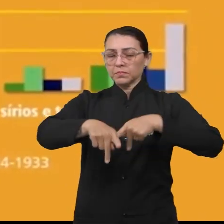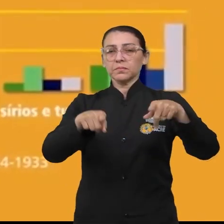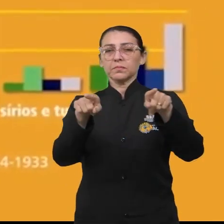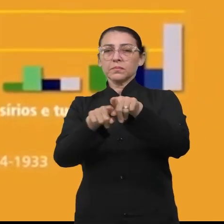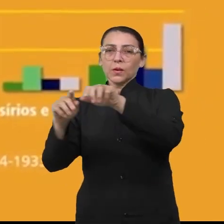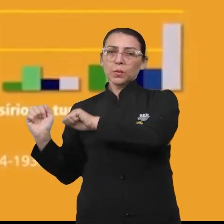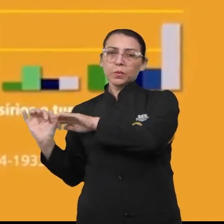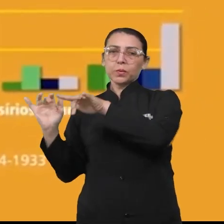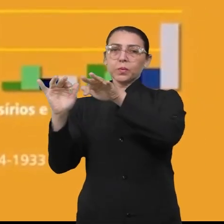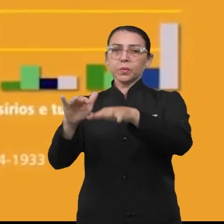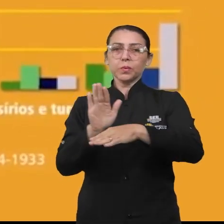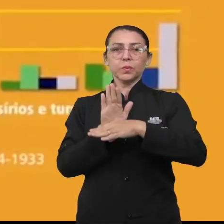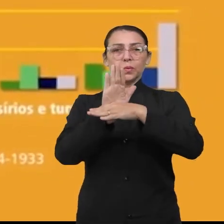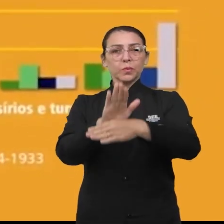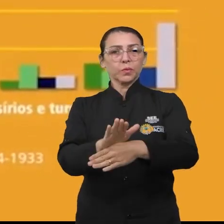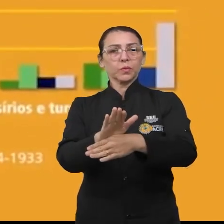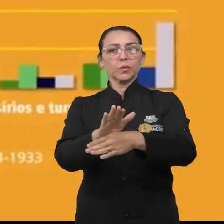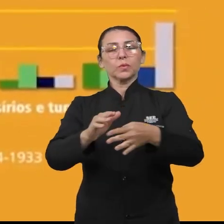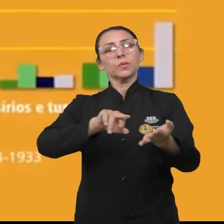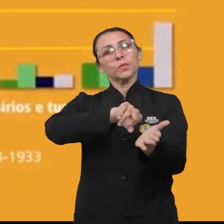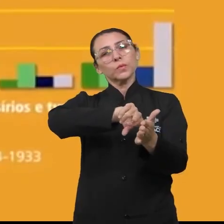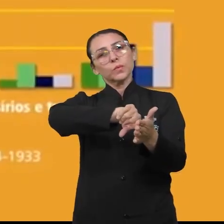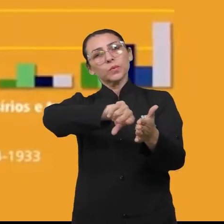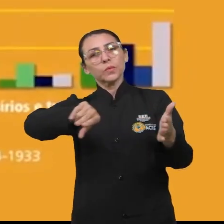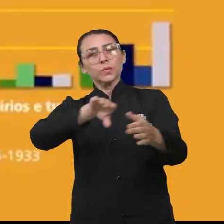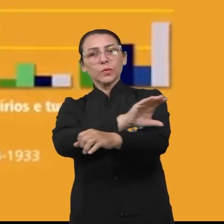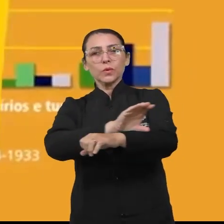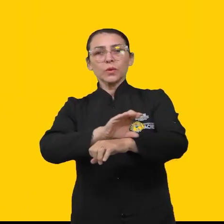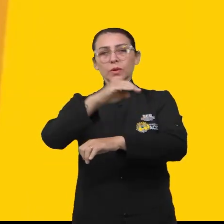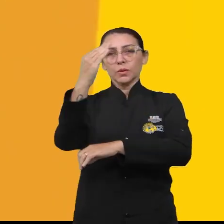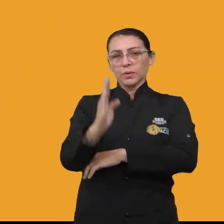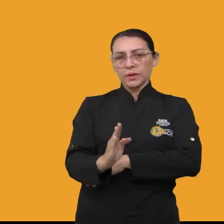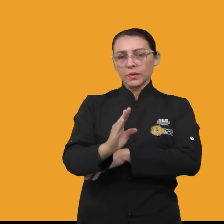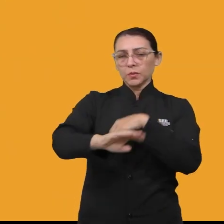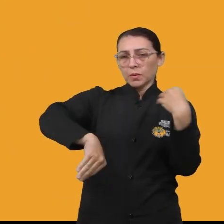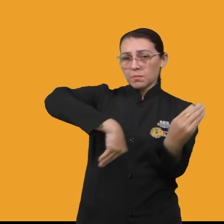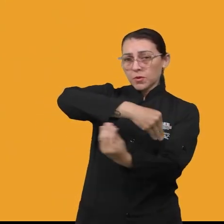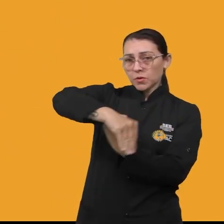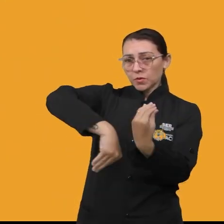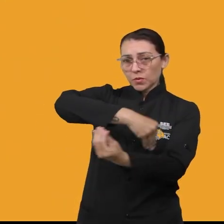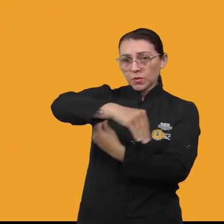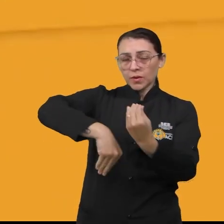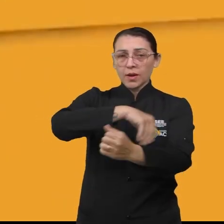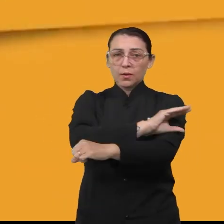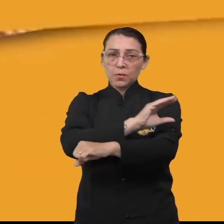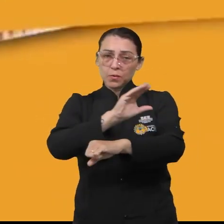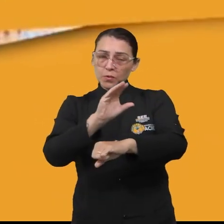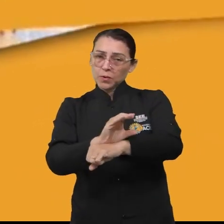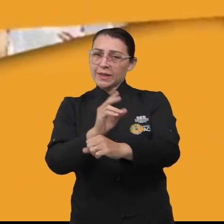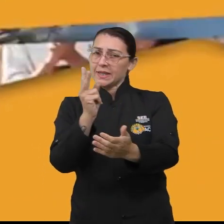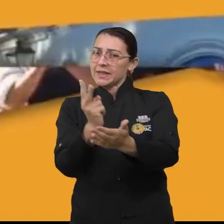também contribuíram para a pluralidade cultural do Brasil. A cultura está